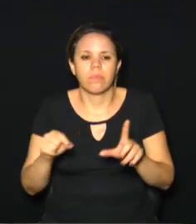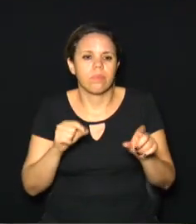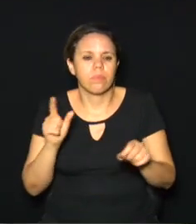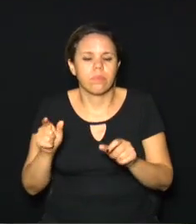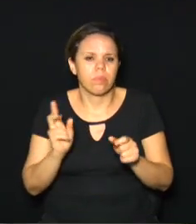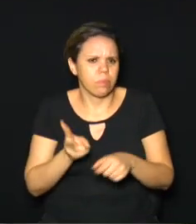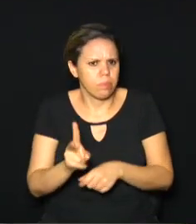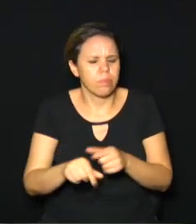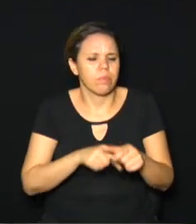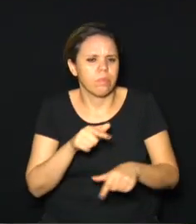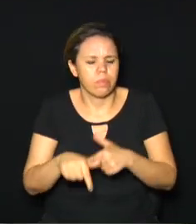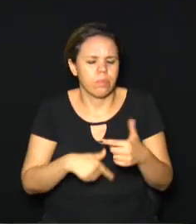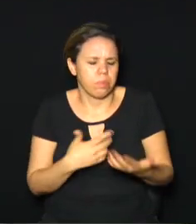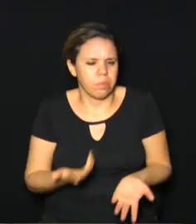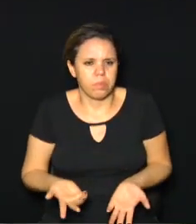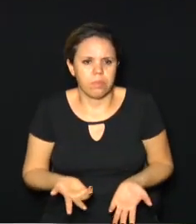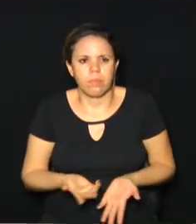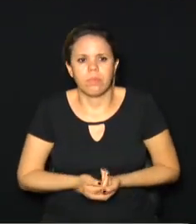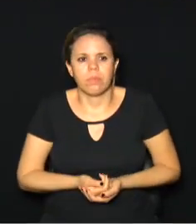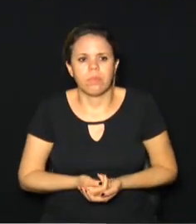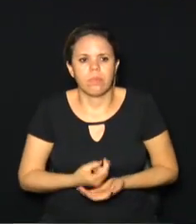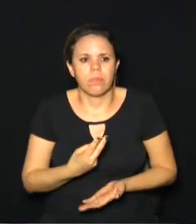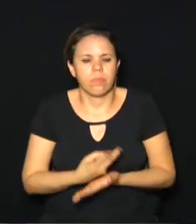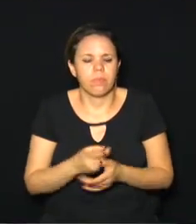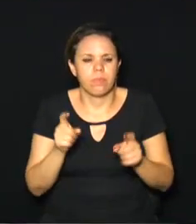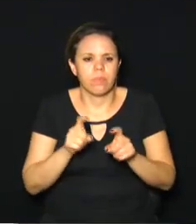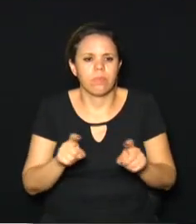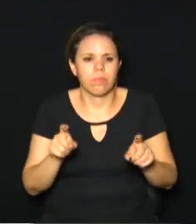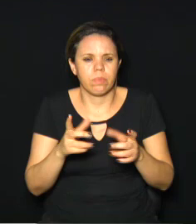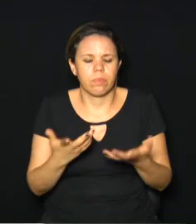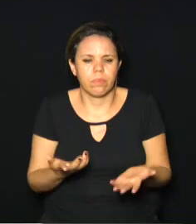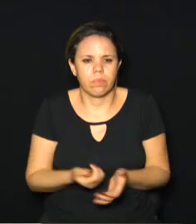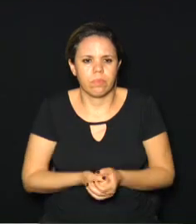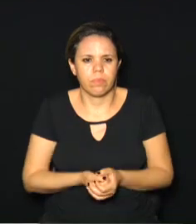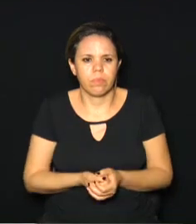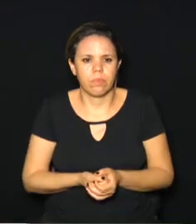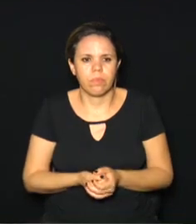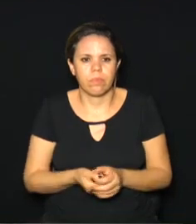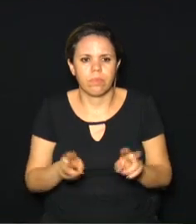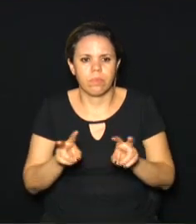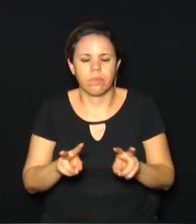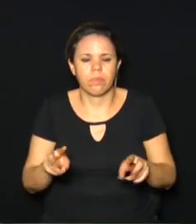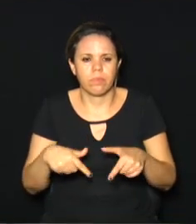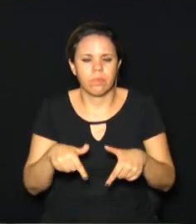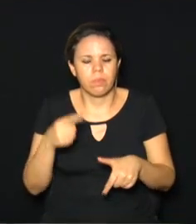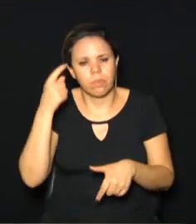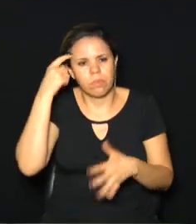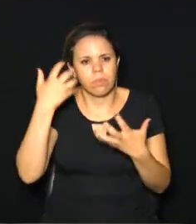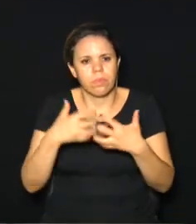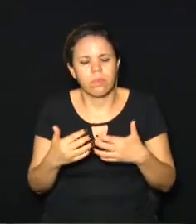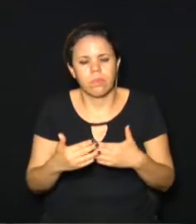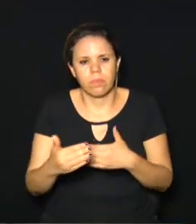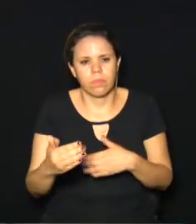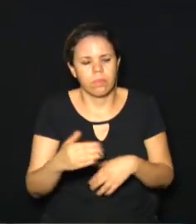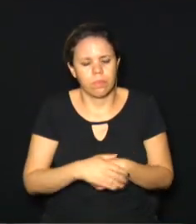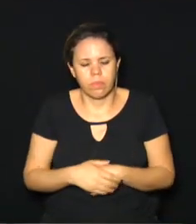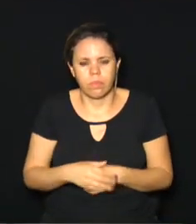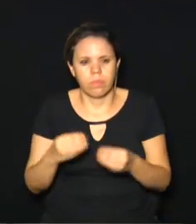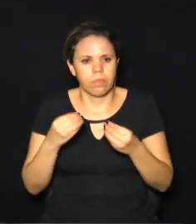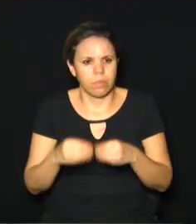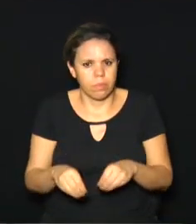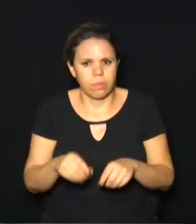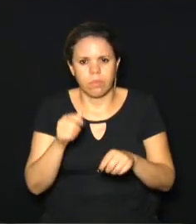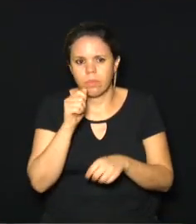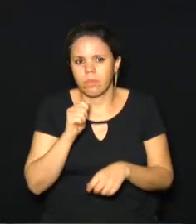se continue fazendo esse trabalho, né? Mesmo de maneira virtual, né? Nós precisamos pensar daqui para frente. O impacto da crise